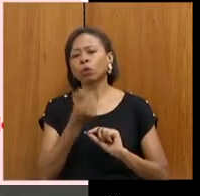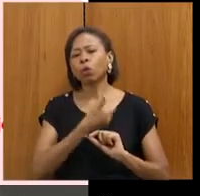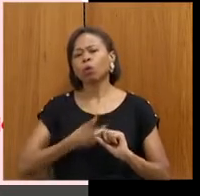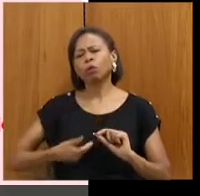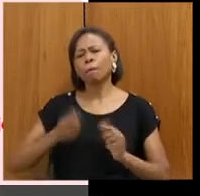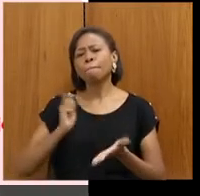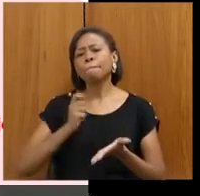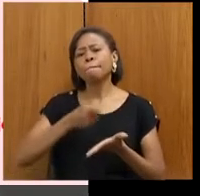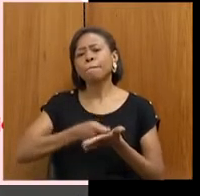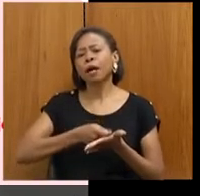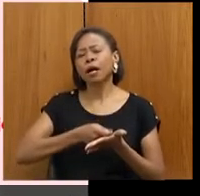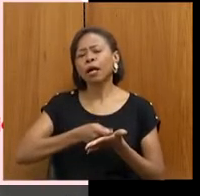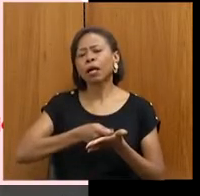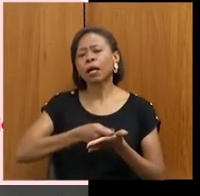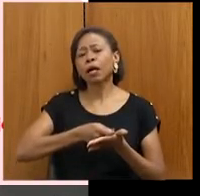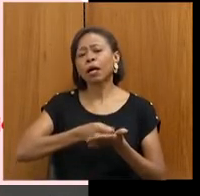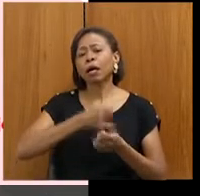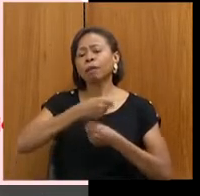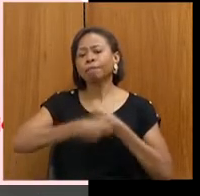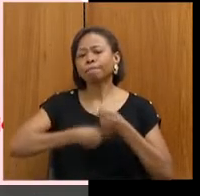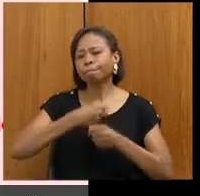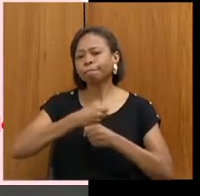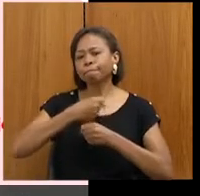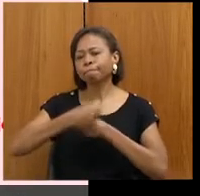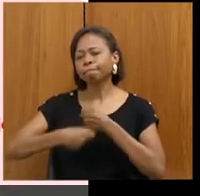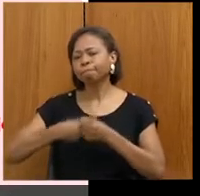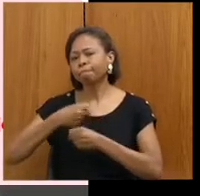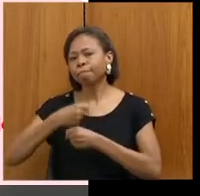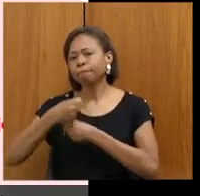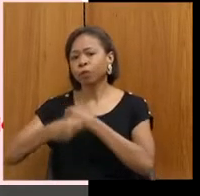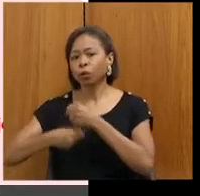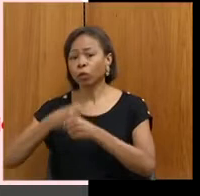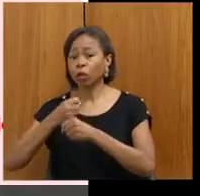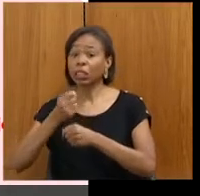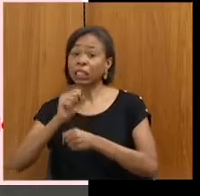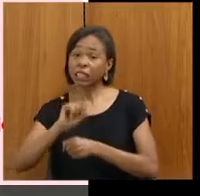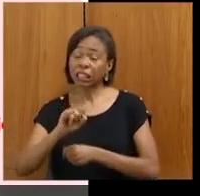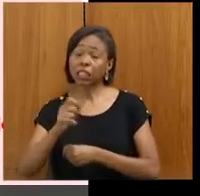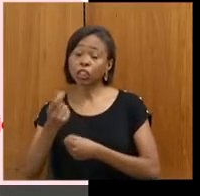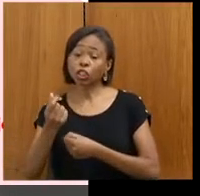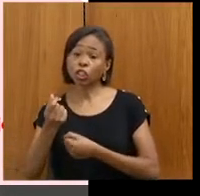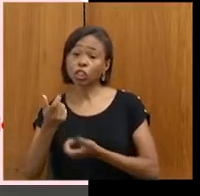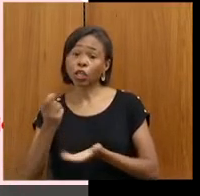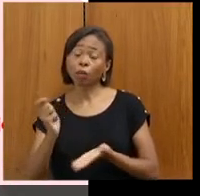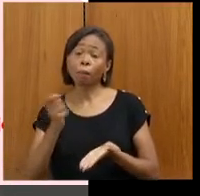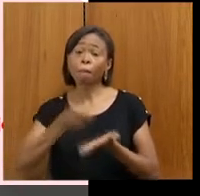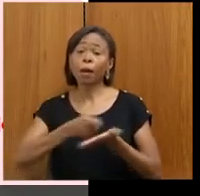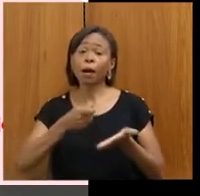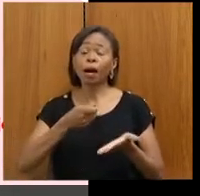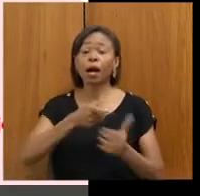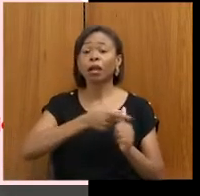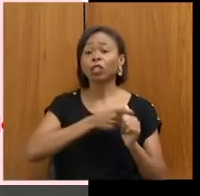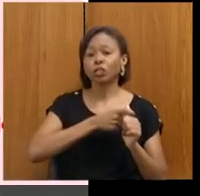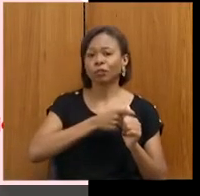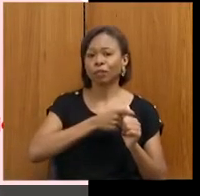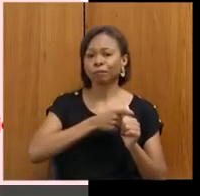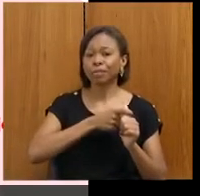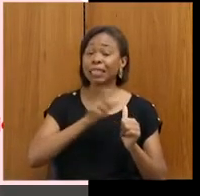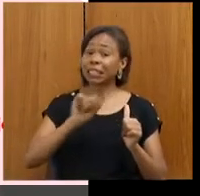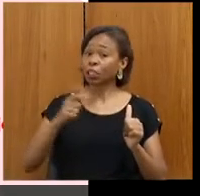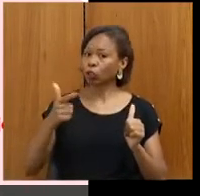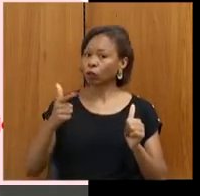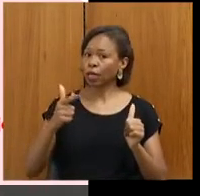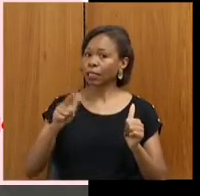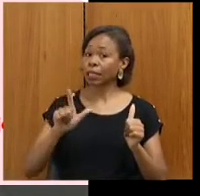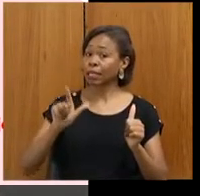a deveria pagar anualmente se fosse desembolsar o pagamento da dívida se não houvesse eliminar e o ônibus demora em função mais